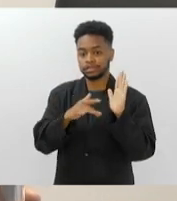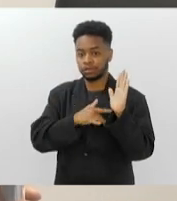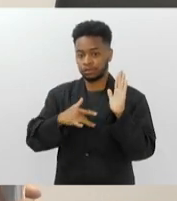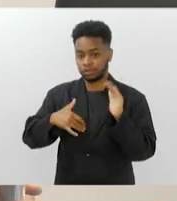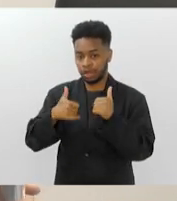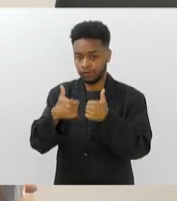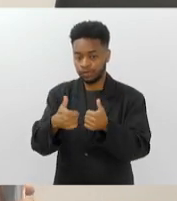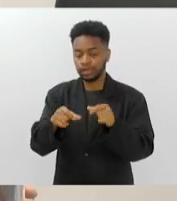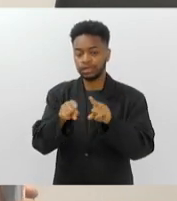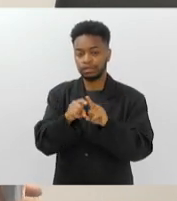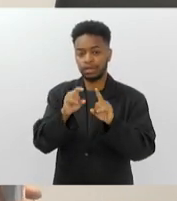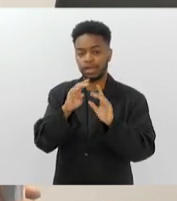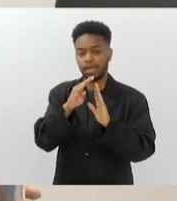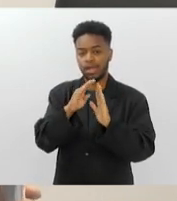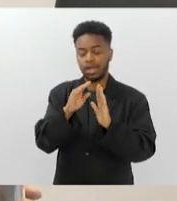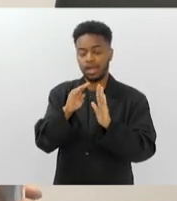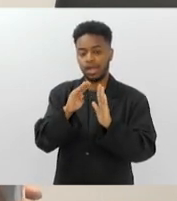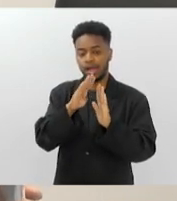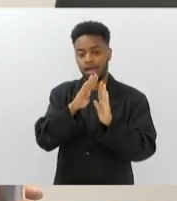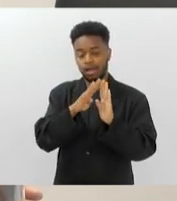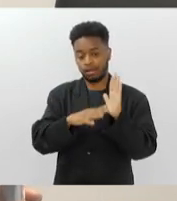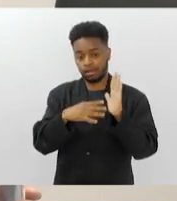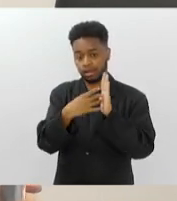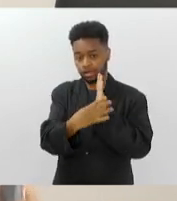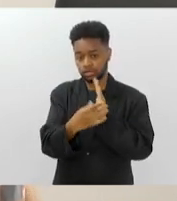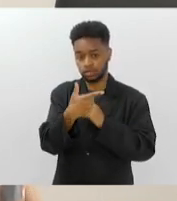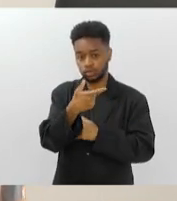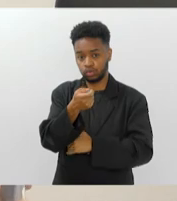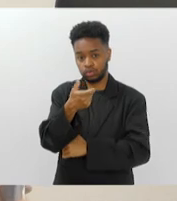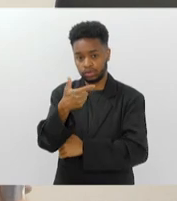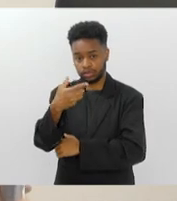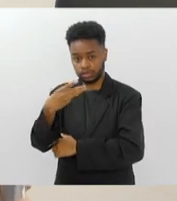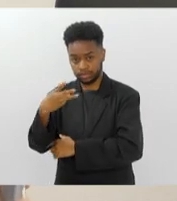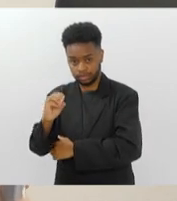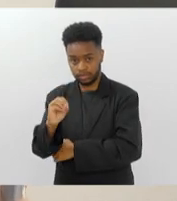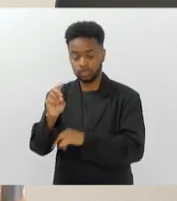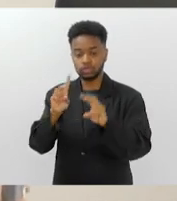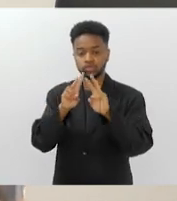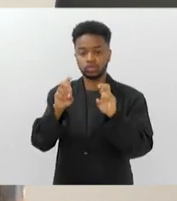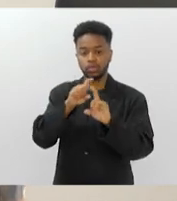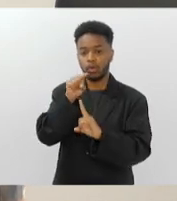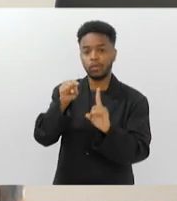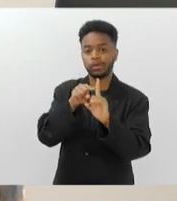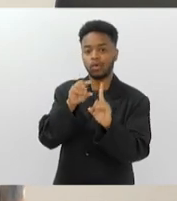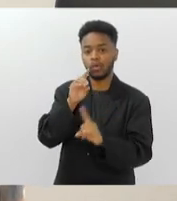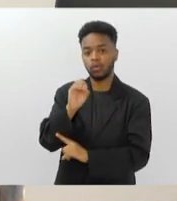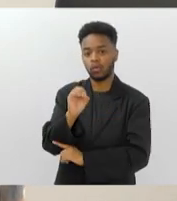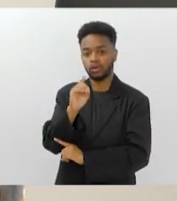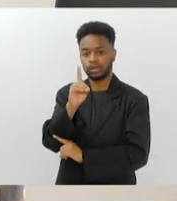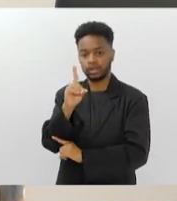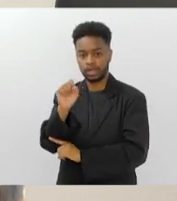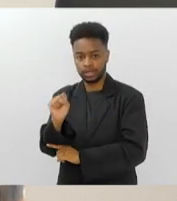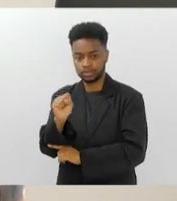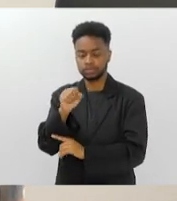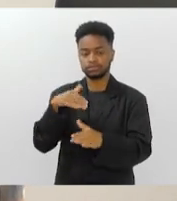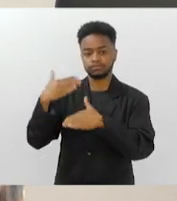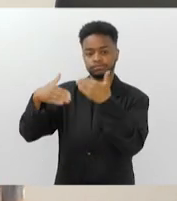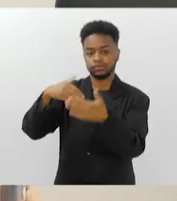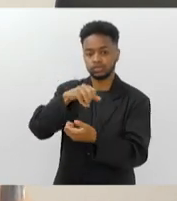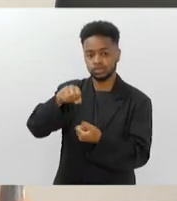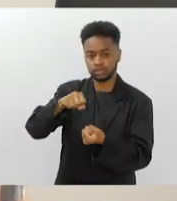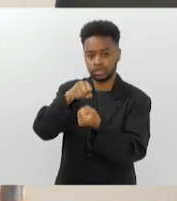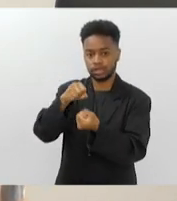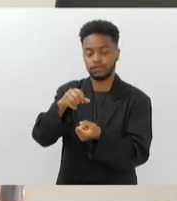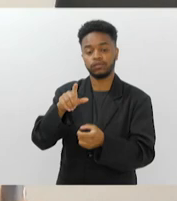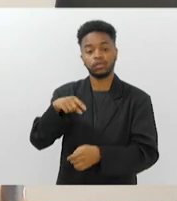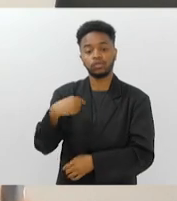agenda 2030 objetivo de desenvolvimento sustentável DS o nosso